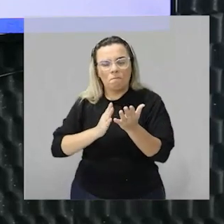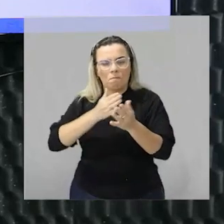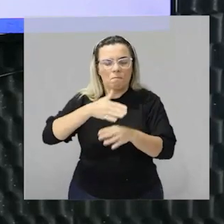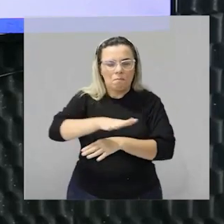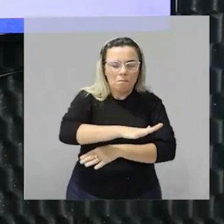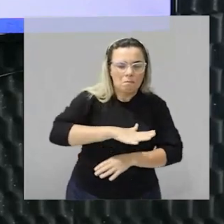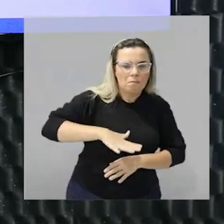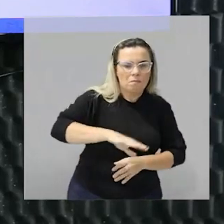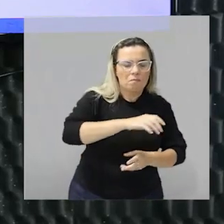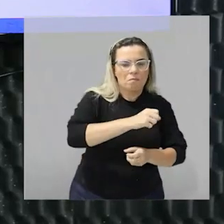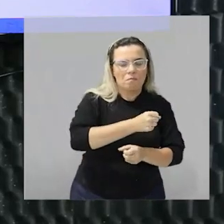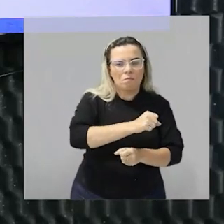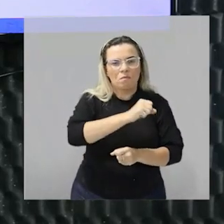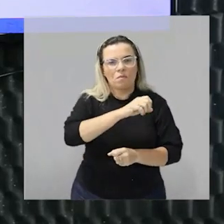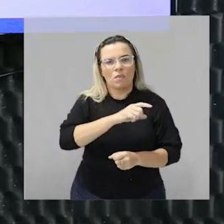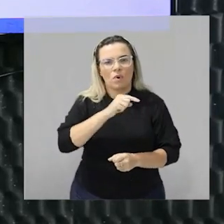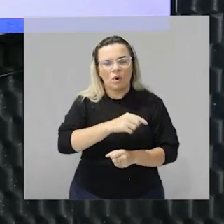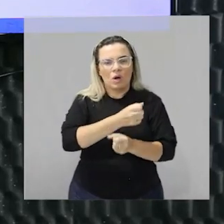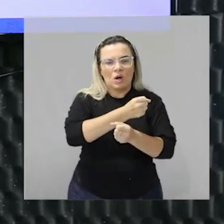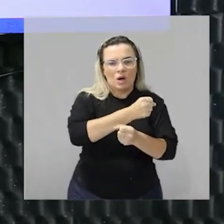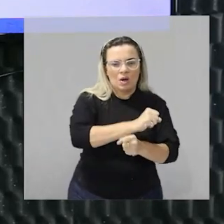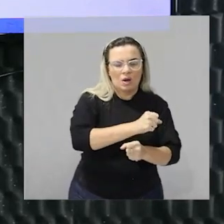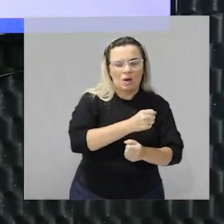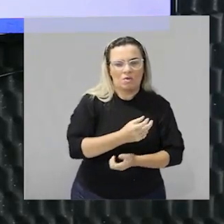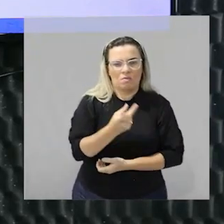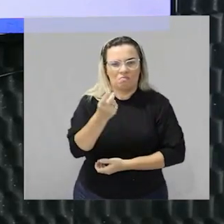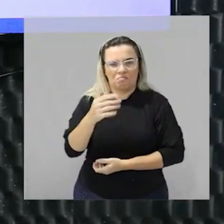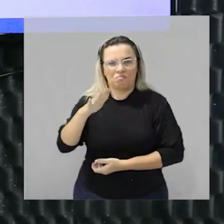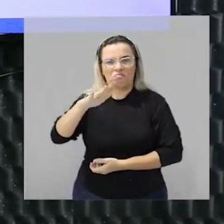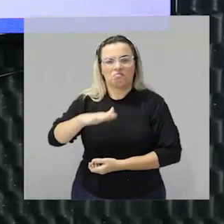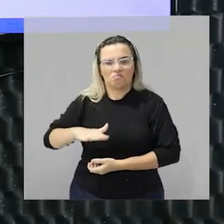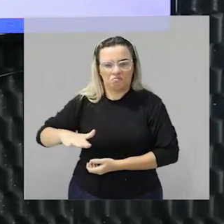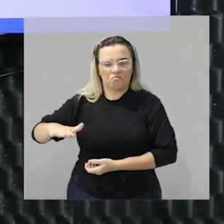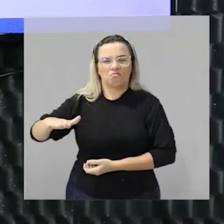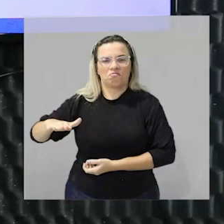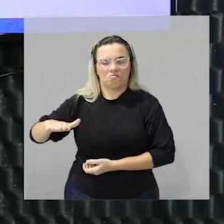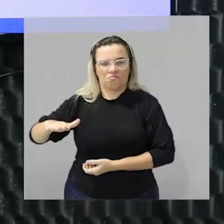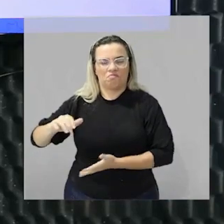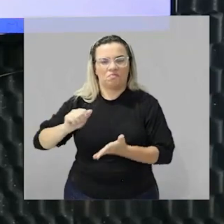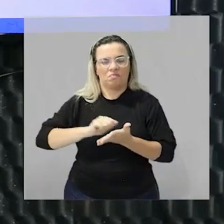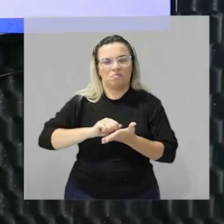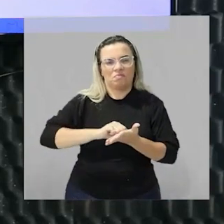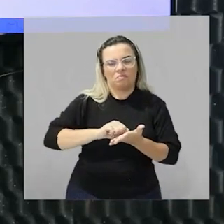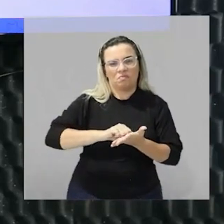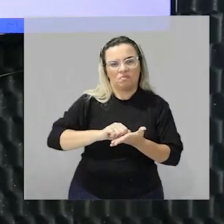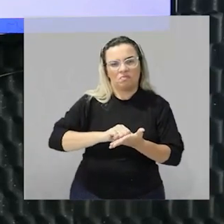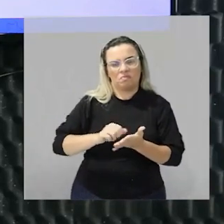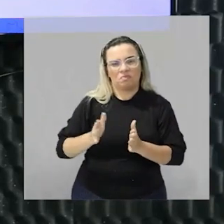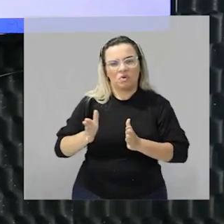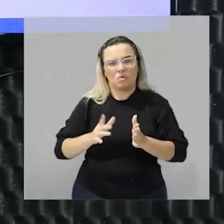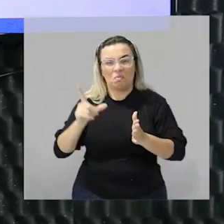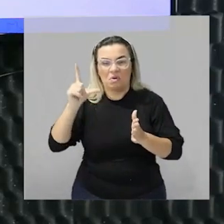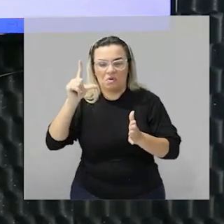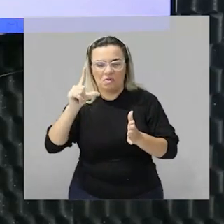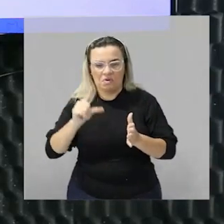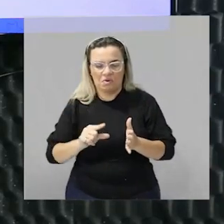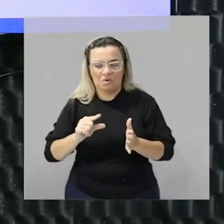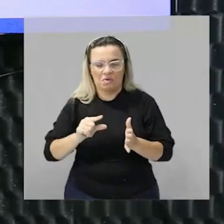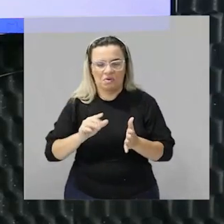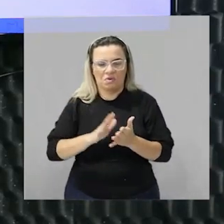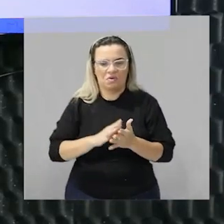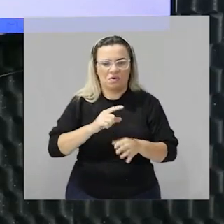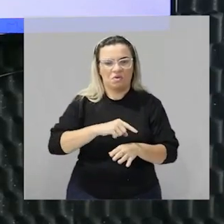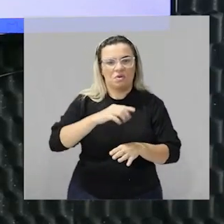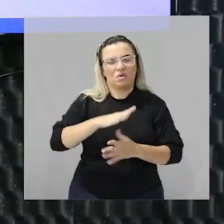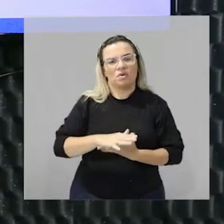exploraram uma mão de obra barata, a borracha brasileira, que num curto período de tempo, aproximadamente aí